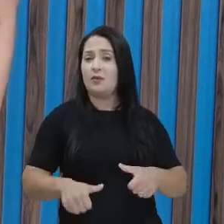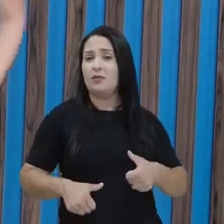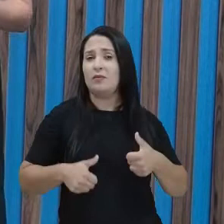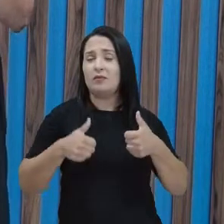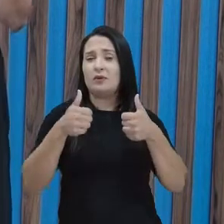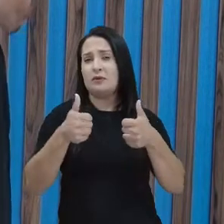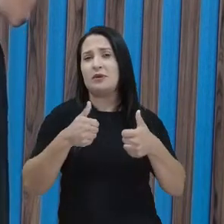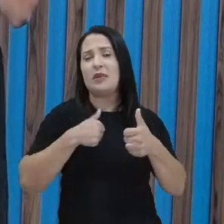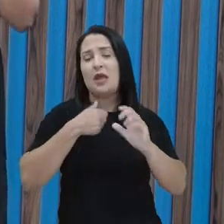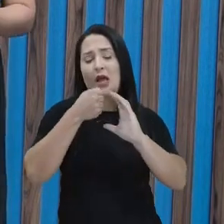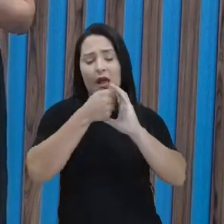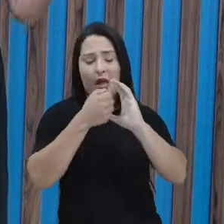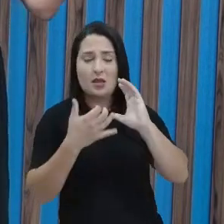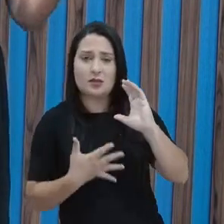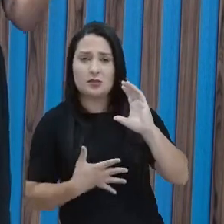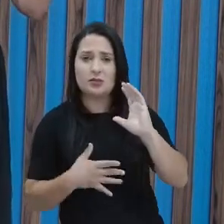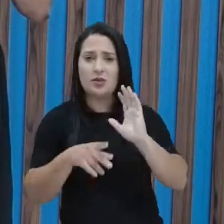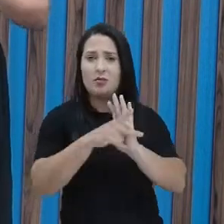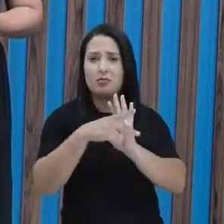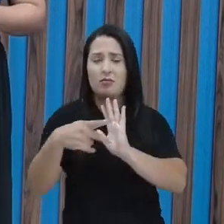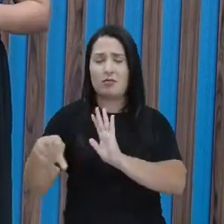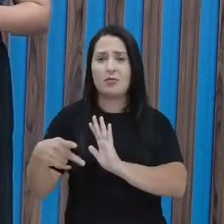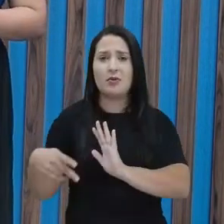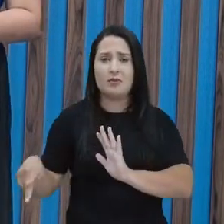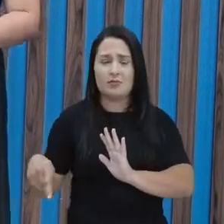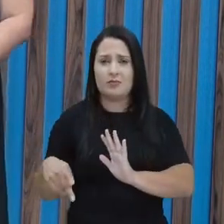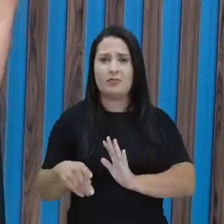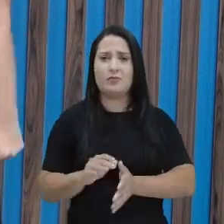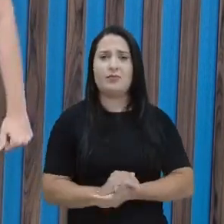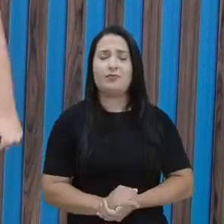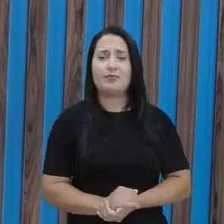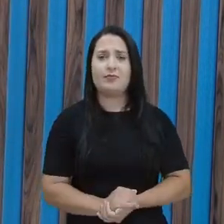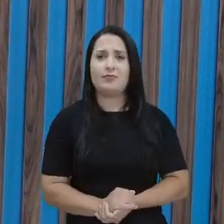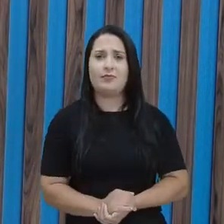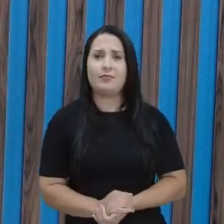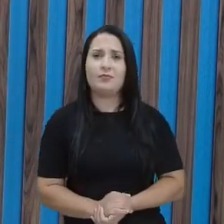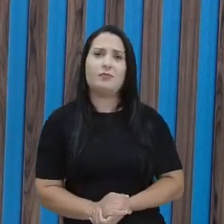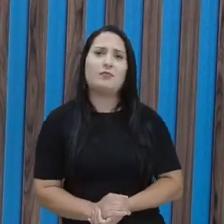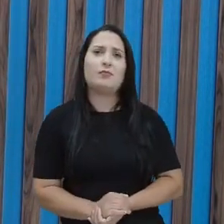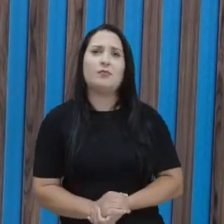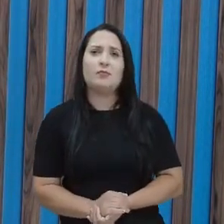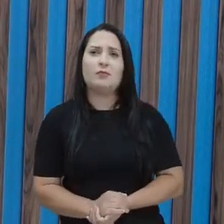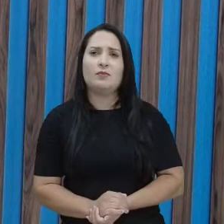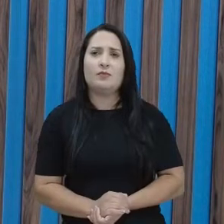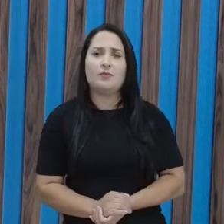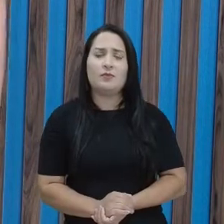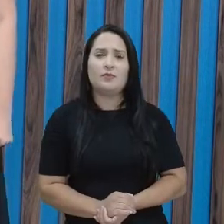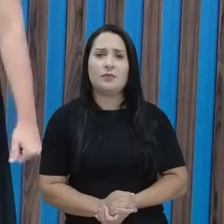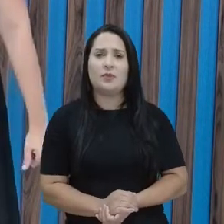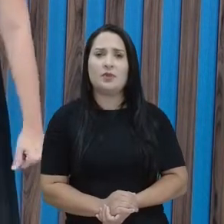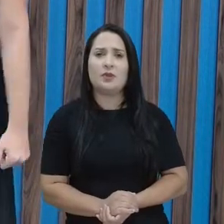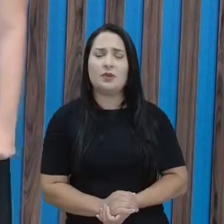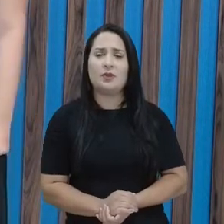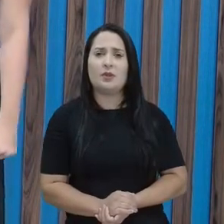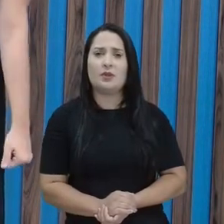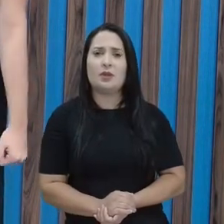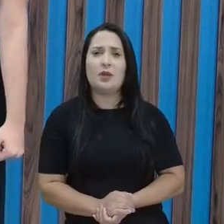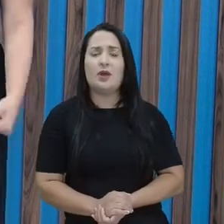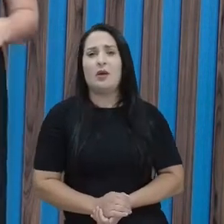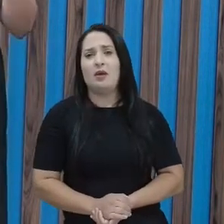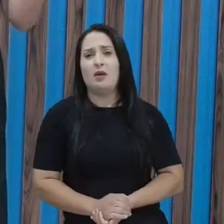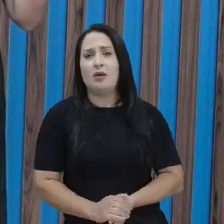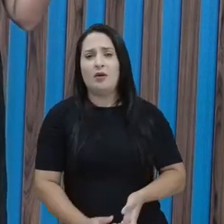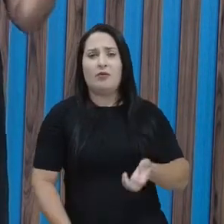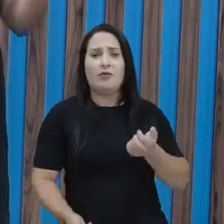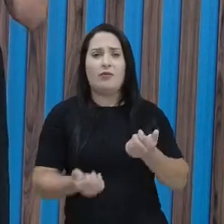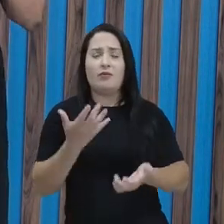exprime características próprias, inerentes aos substantivos, né? Aos adjetivos, perdão. Fogo quente.